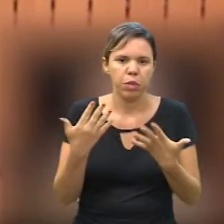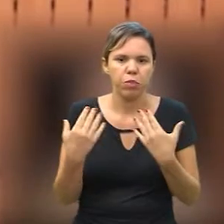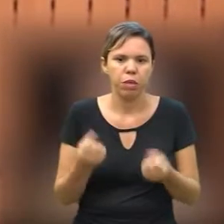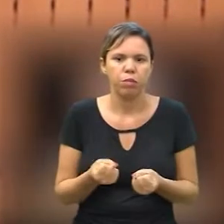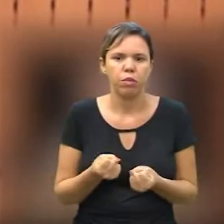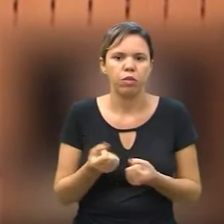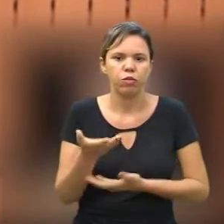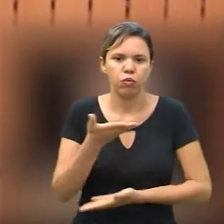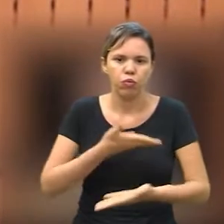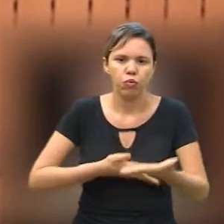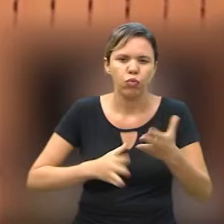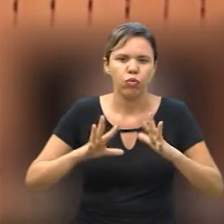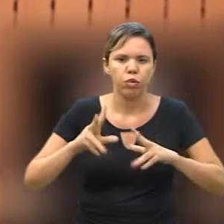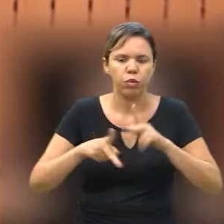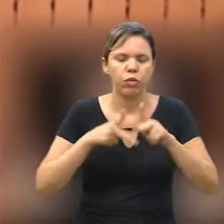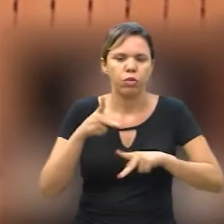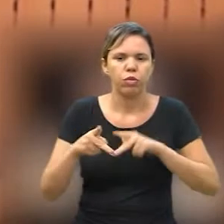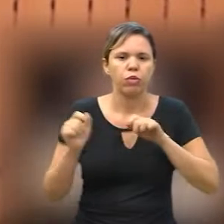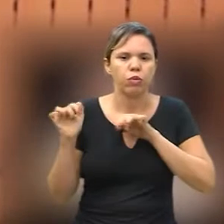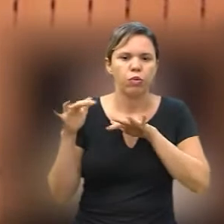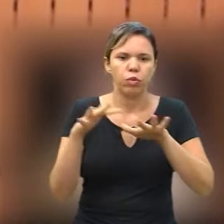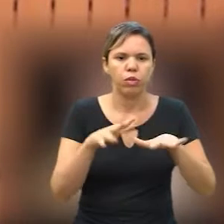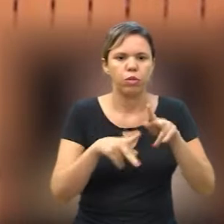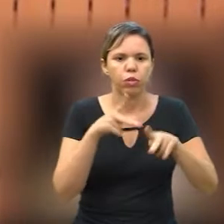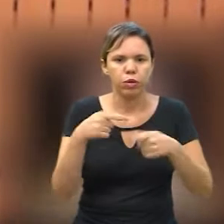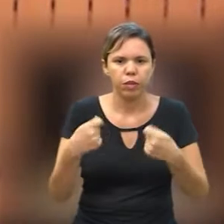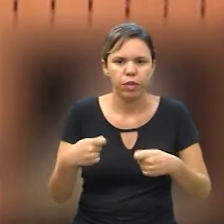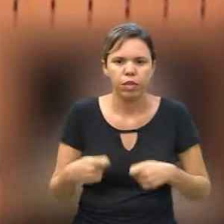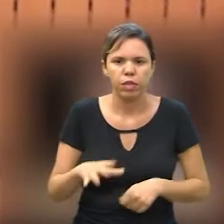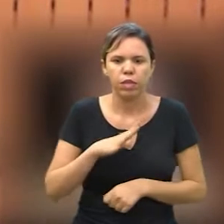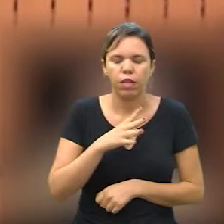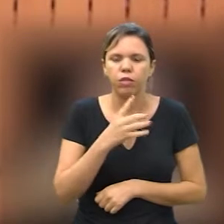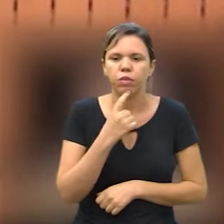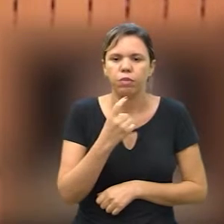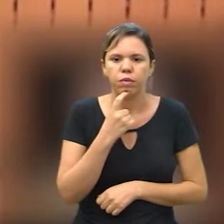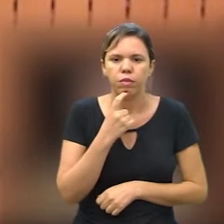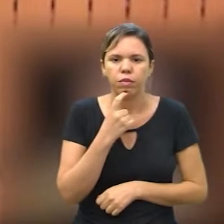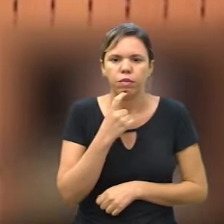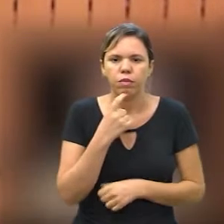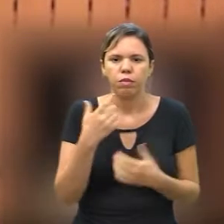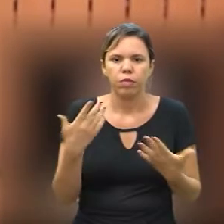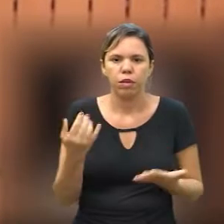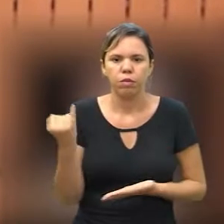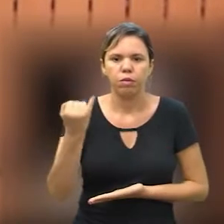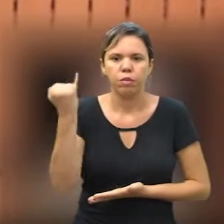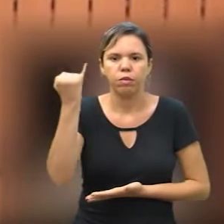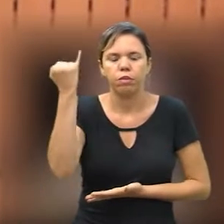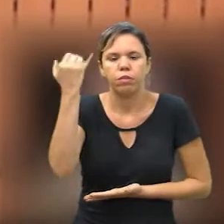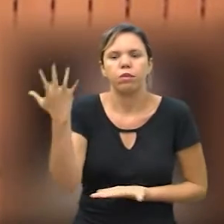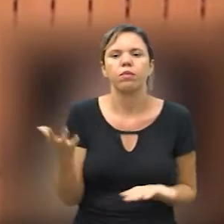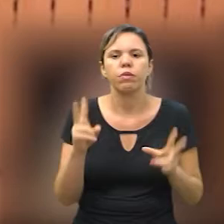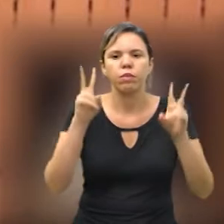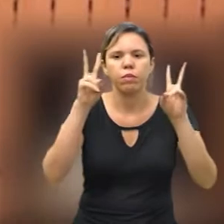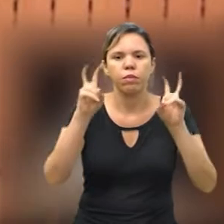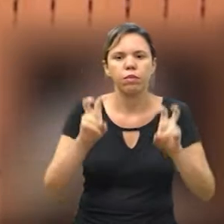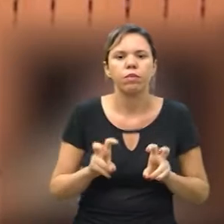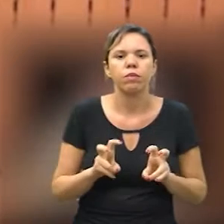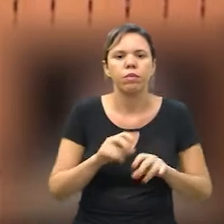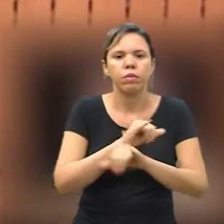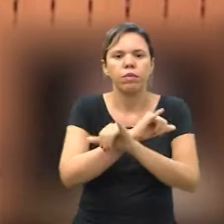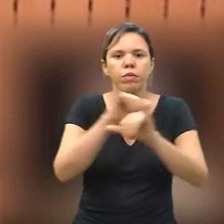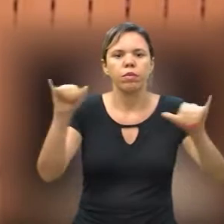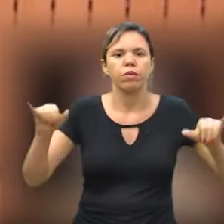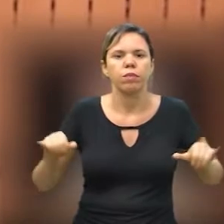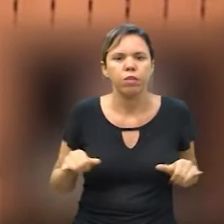acolhida, né, de todas as demandas da população da cidade de Campinas. Então é importantíssimo esse tema que a